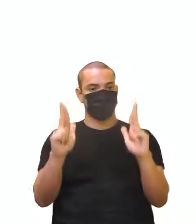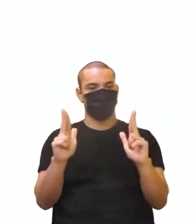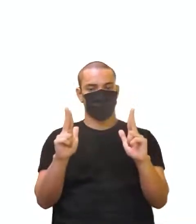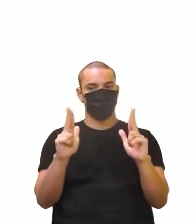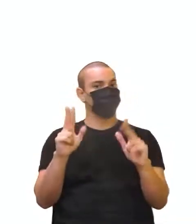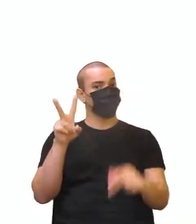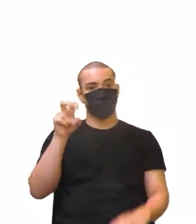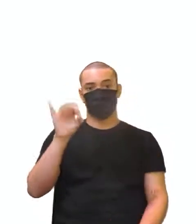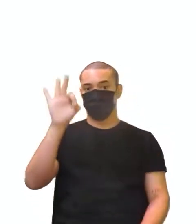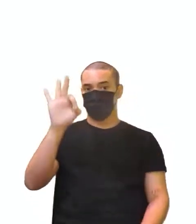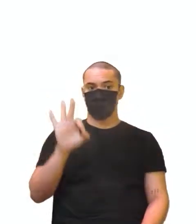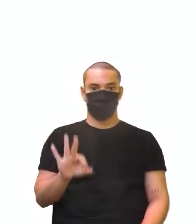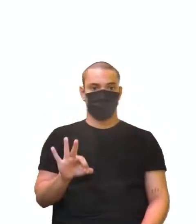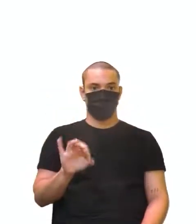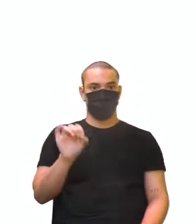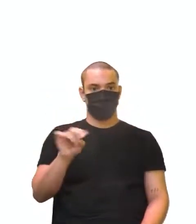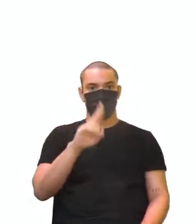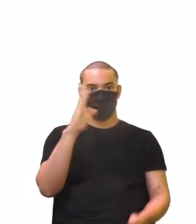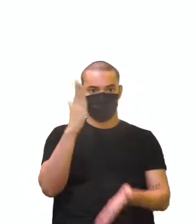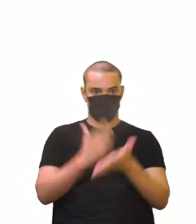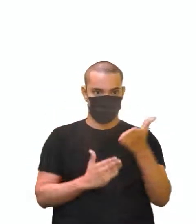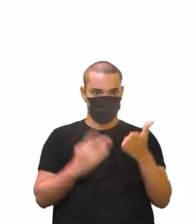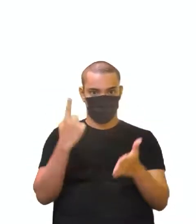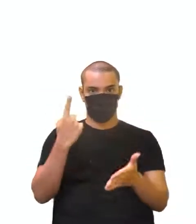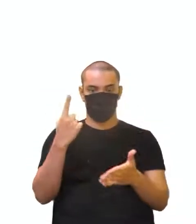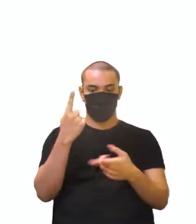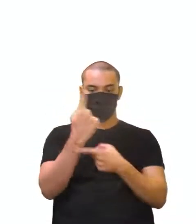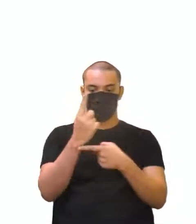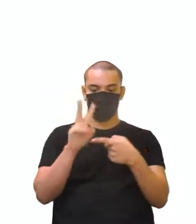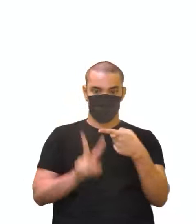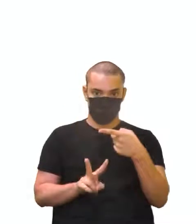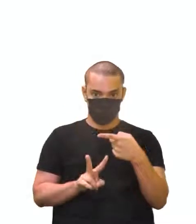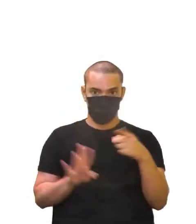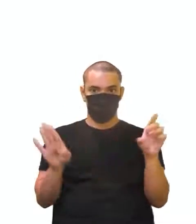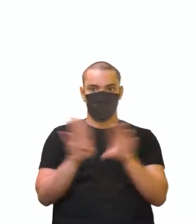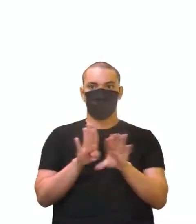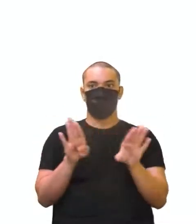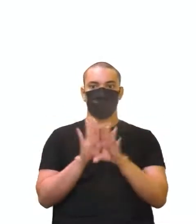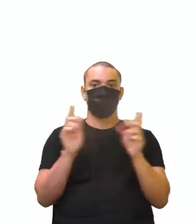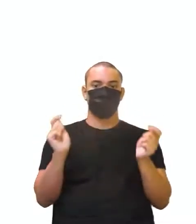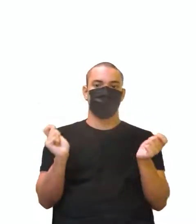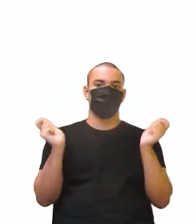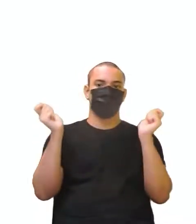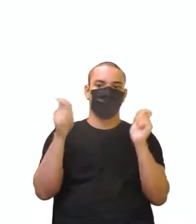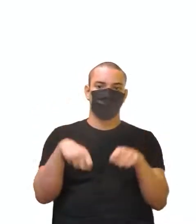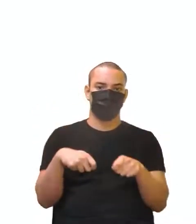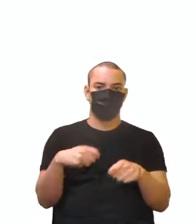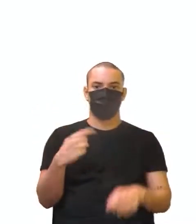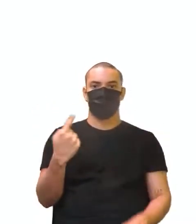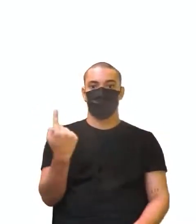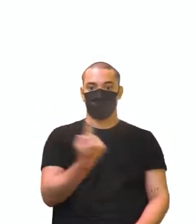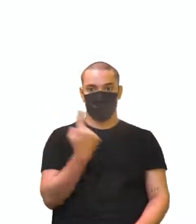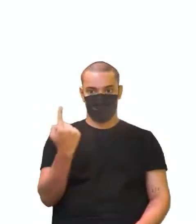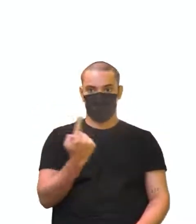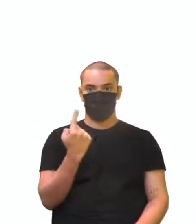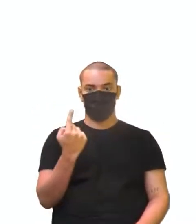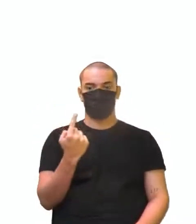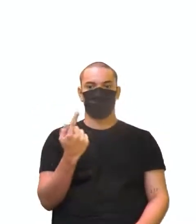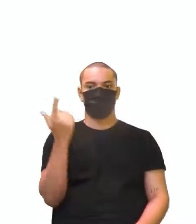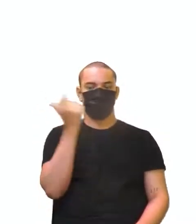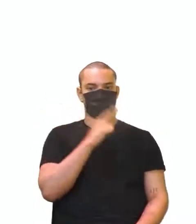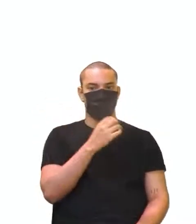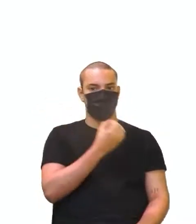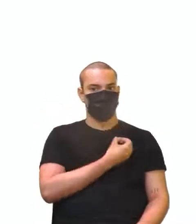a 50% ou meio, né? 1 sobre 2. A probabilidade isolada de sair o